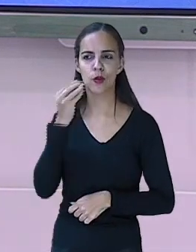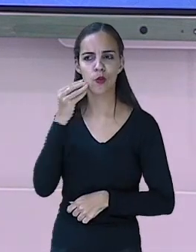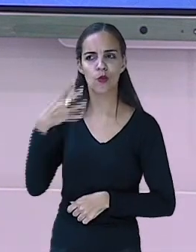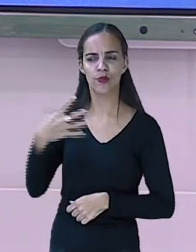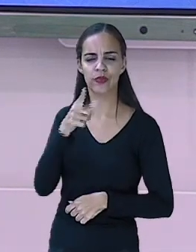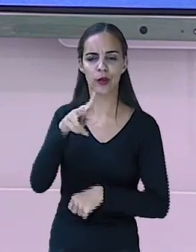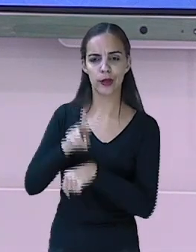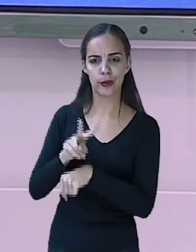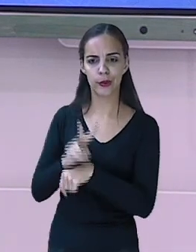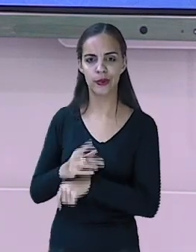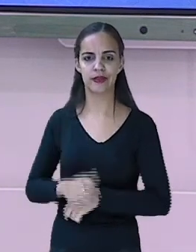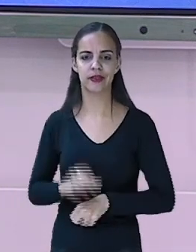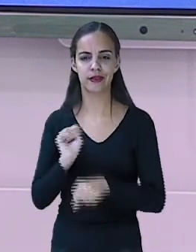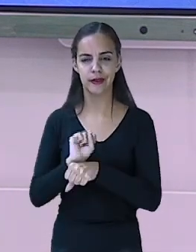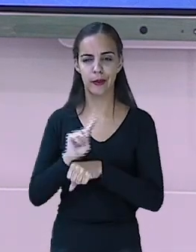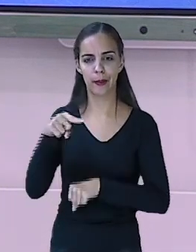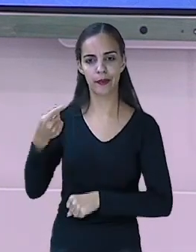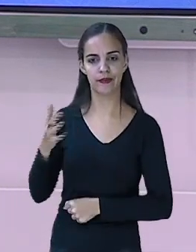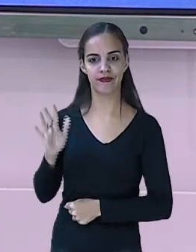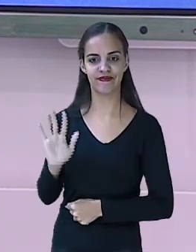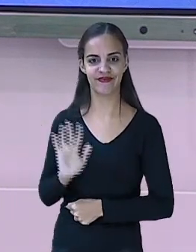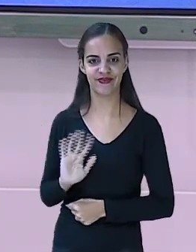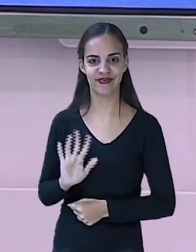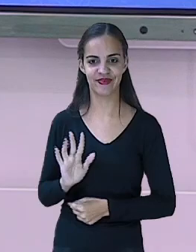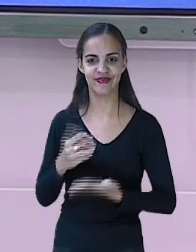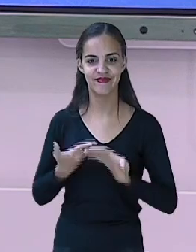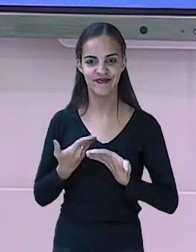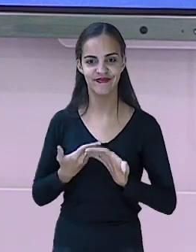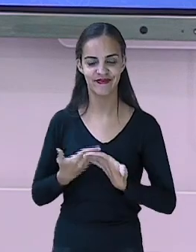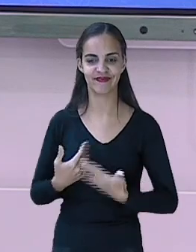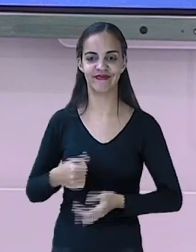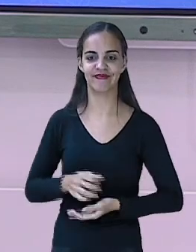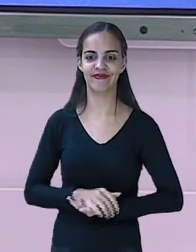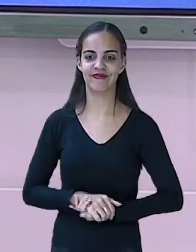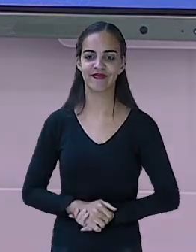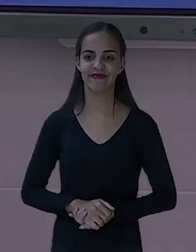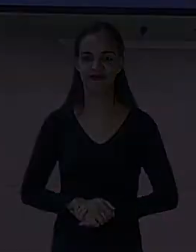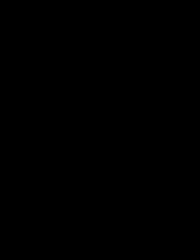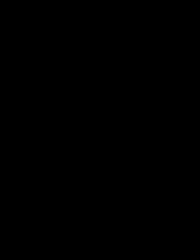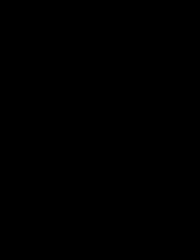se cuide te espero na próxima aula